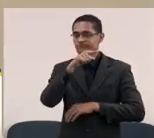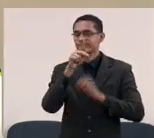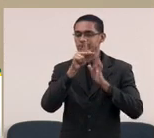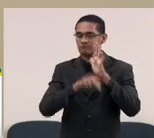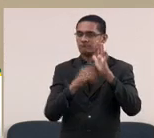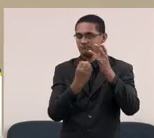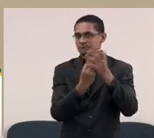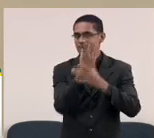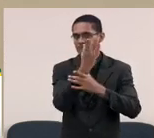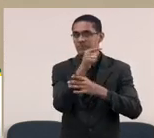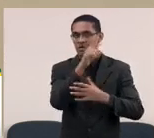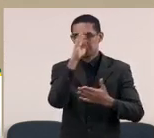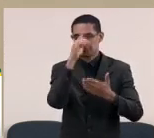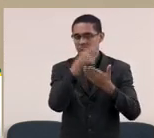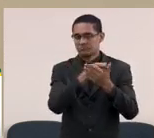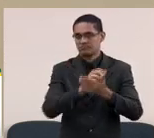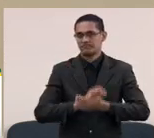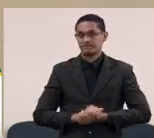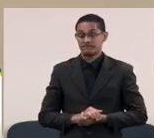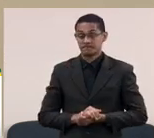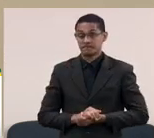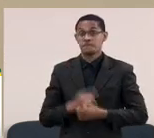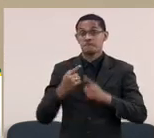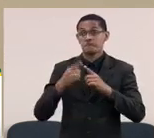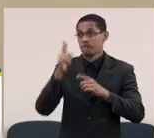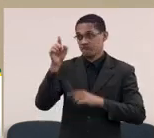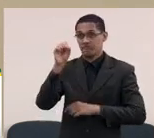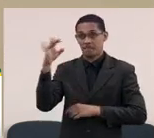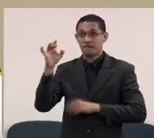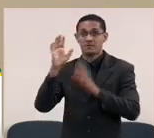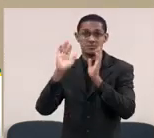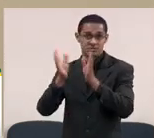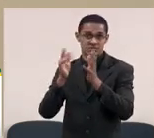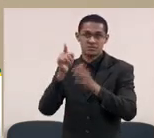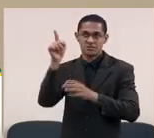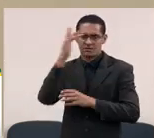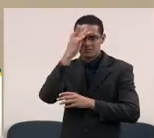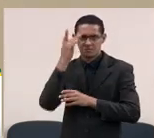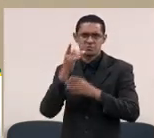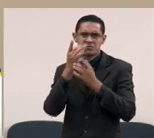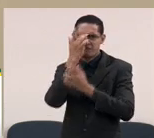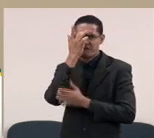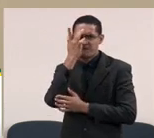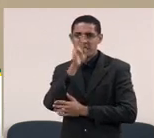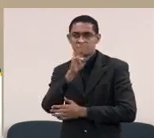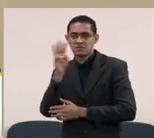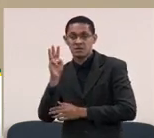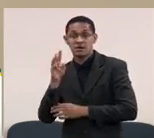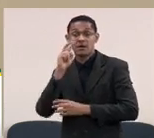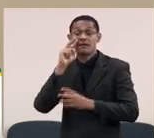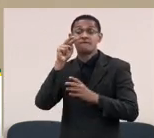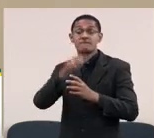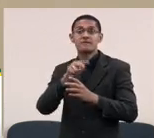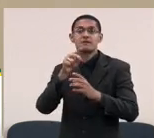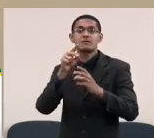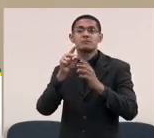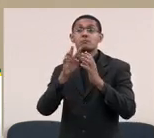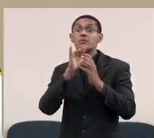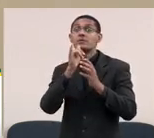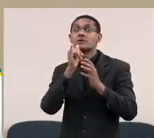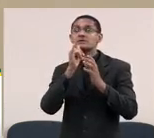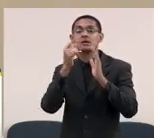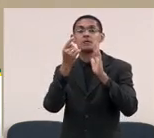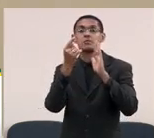projeto, e lá já funciona, já há um portal em que as pessoas podem consultar a sua posição na lista,